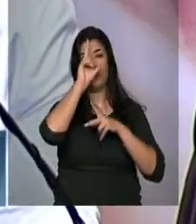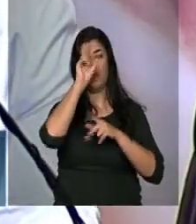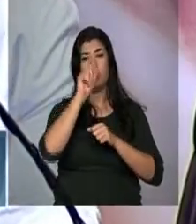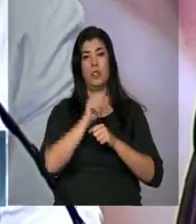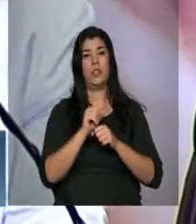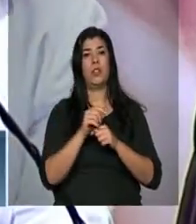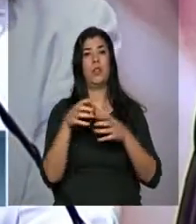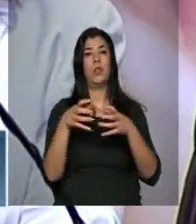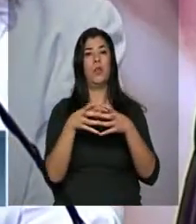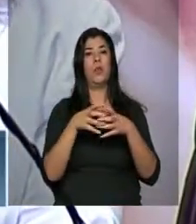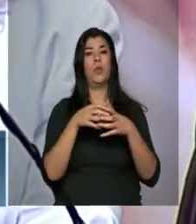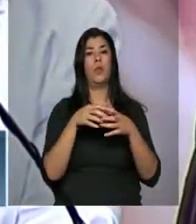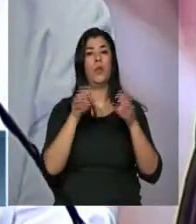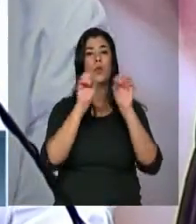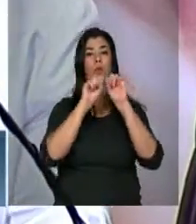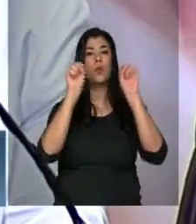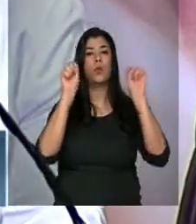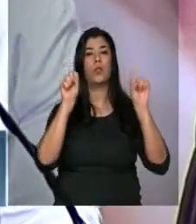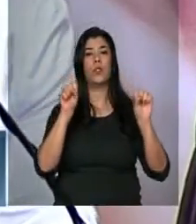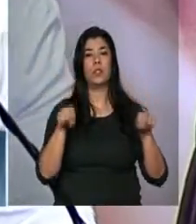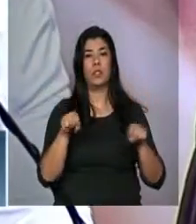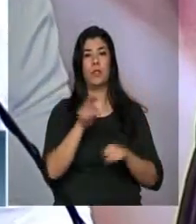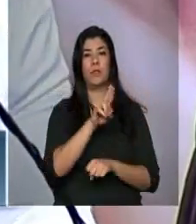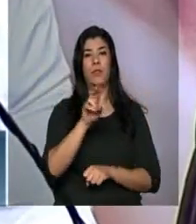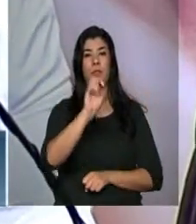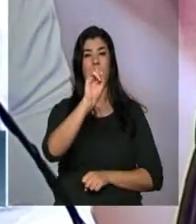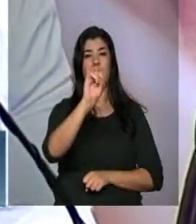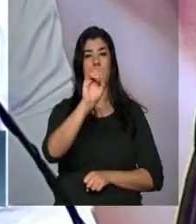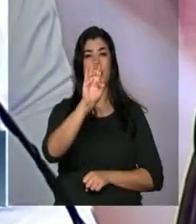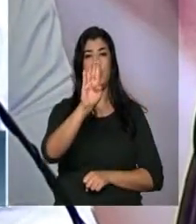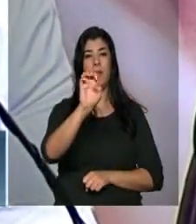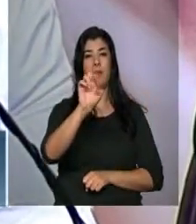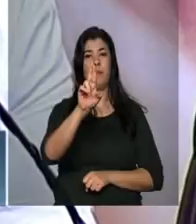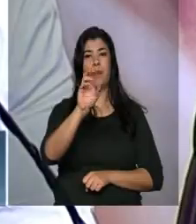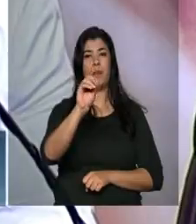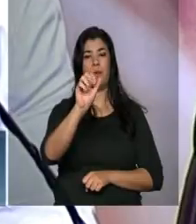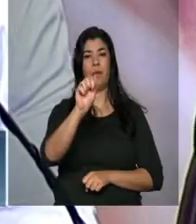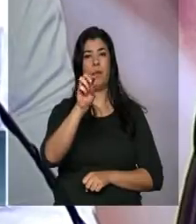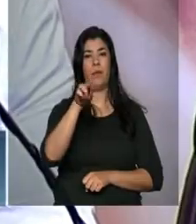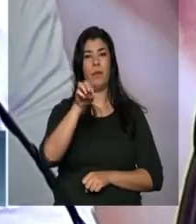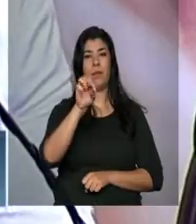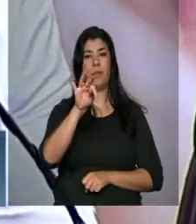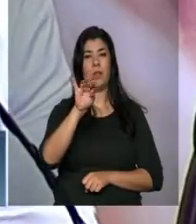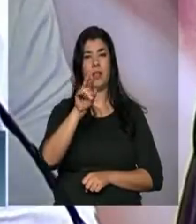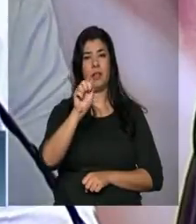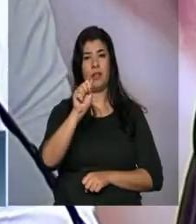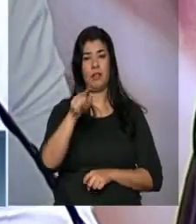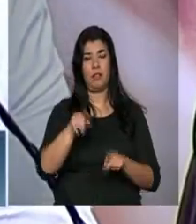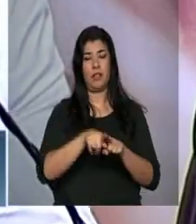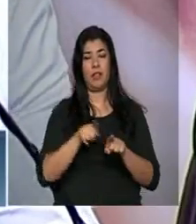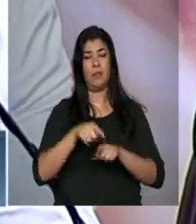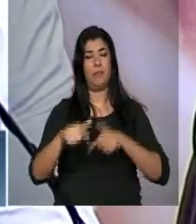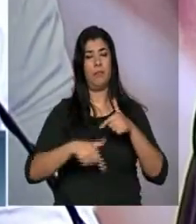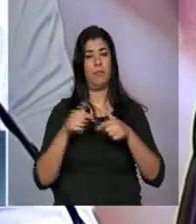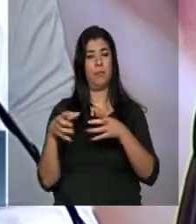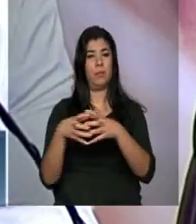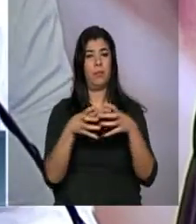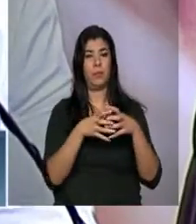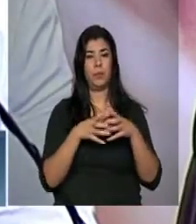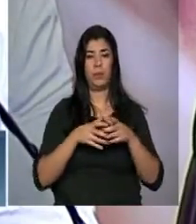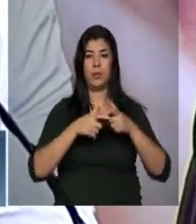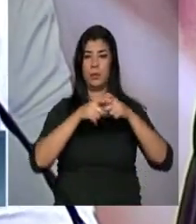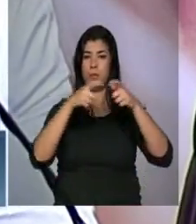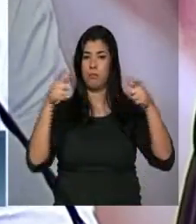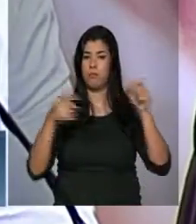rede brasileira, a rede já é ibero-americana, né, mas é fundamental um trabalho coletivo, né, para expandir esses serviços